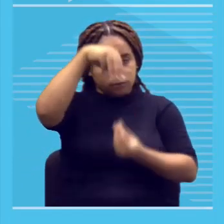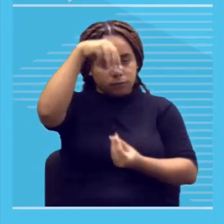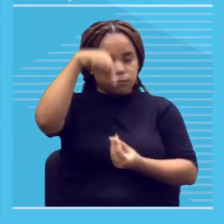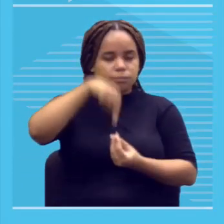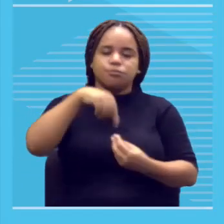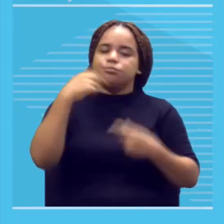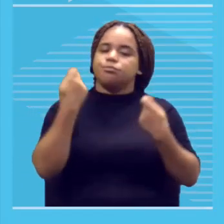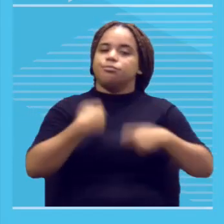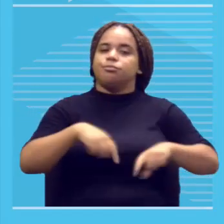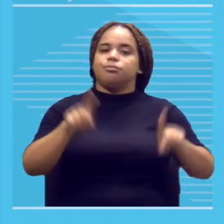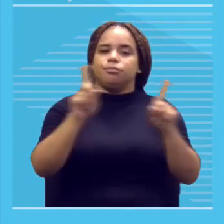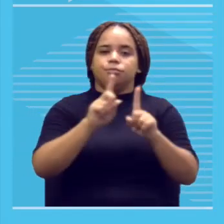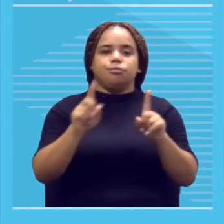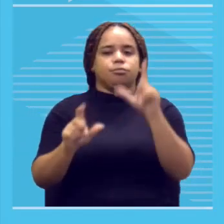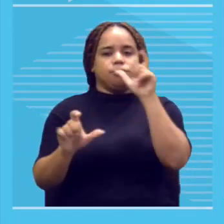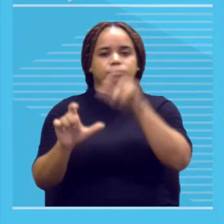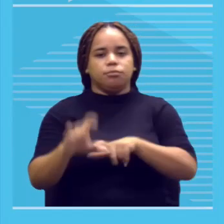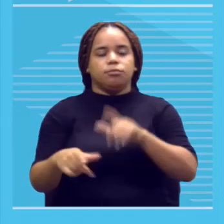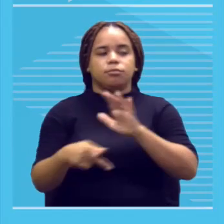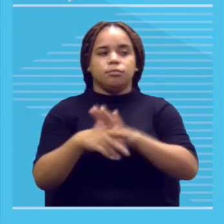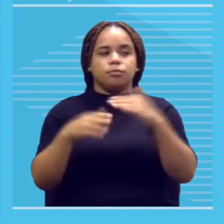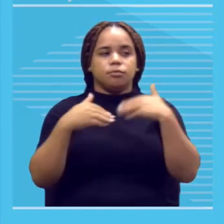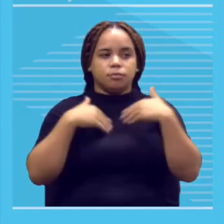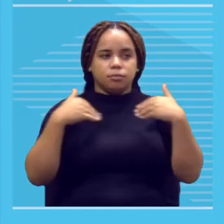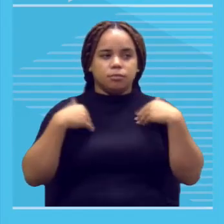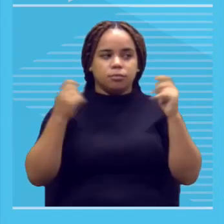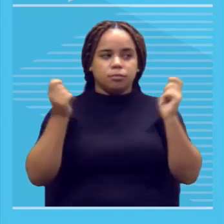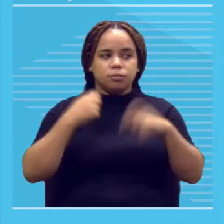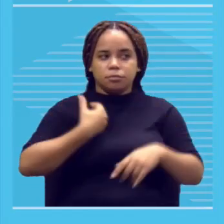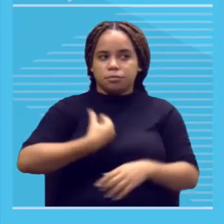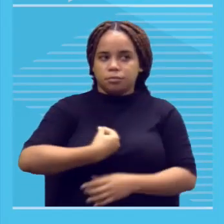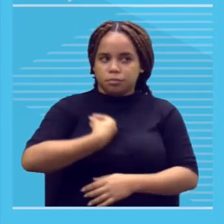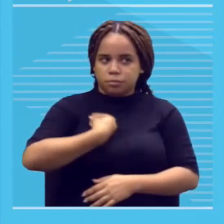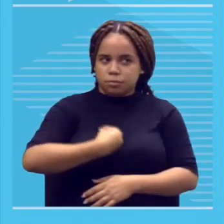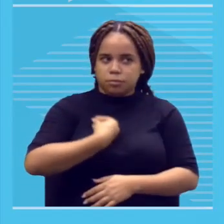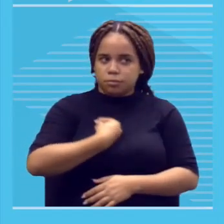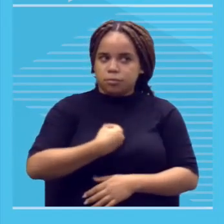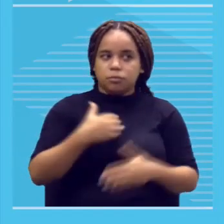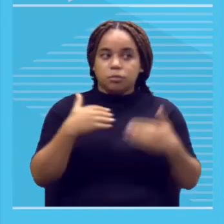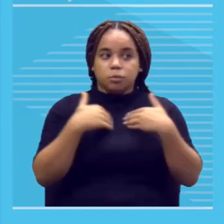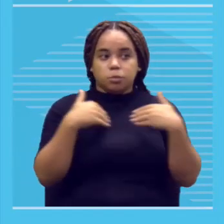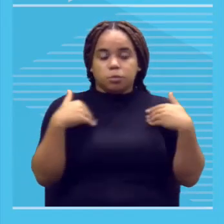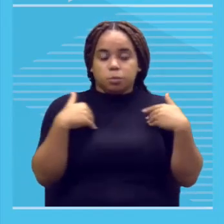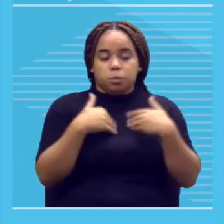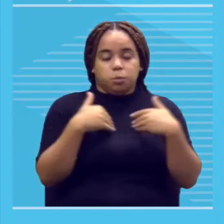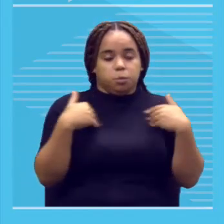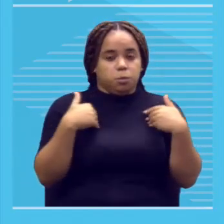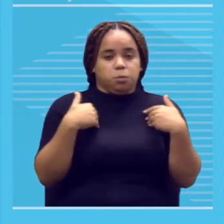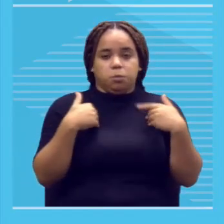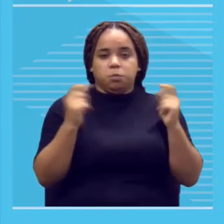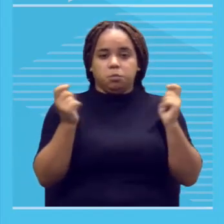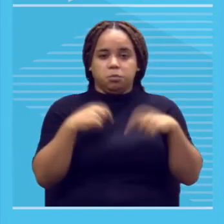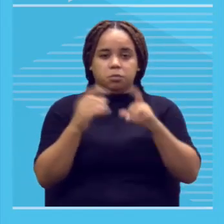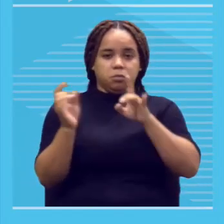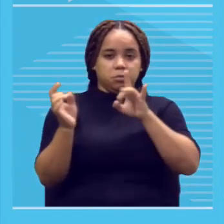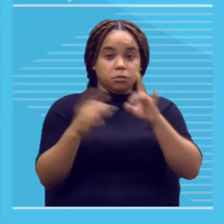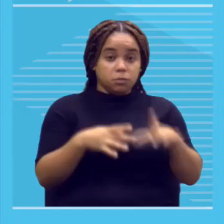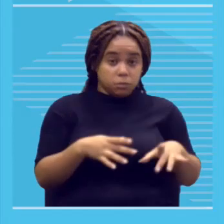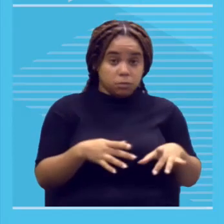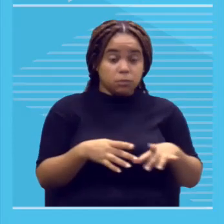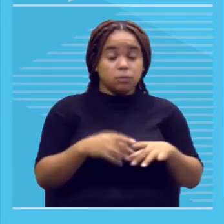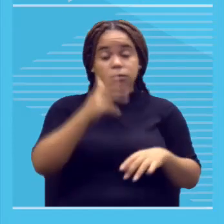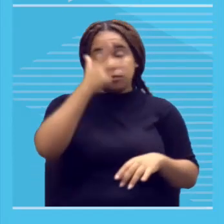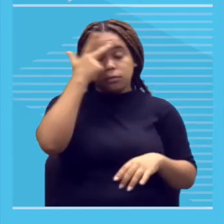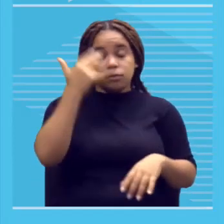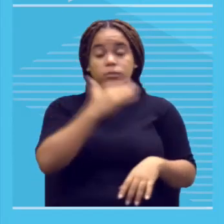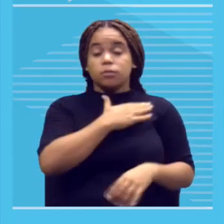corpo para existir esse nosso corpo ele é descartável Quando a pessoa